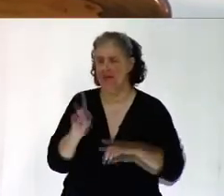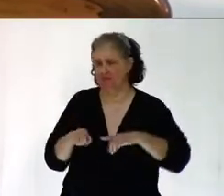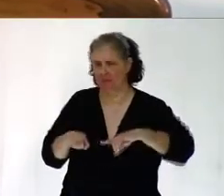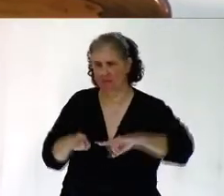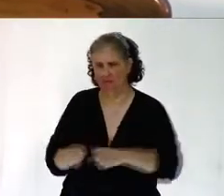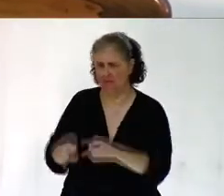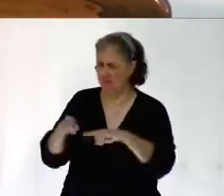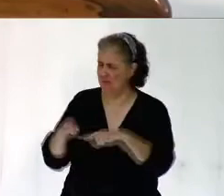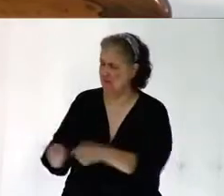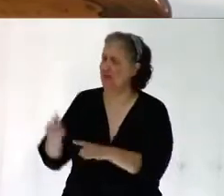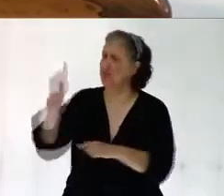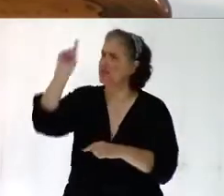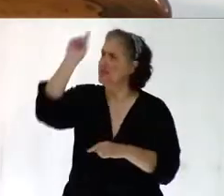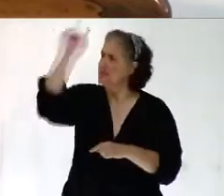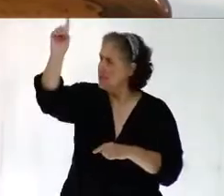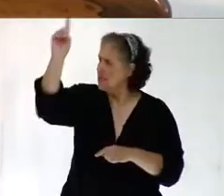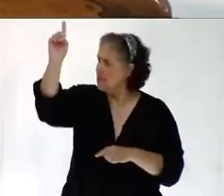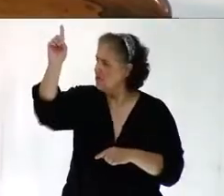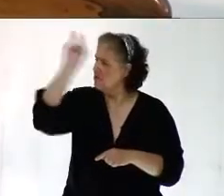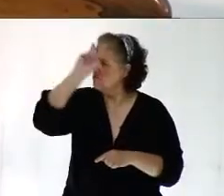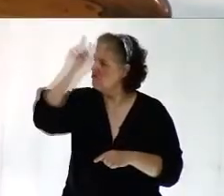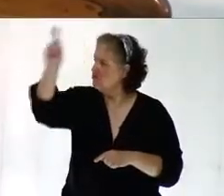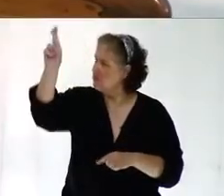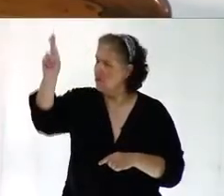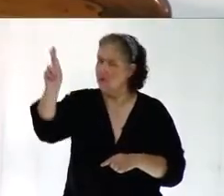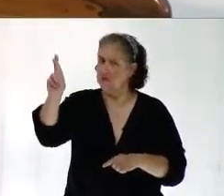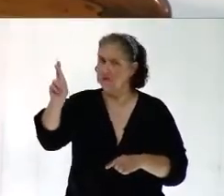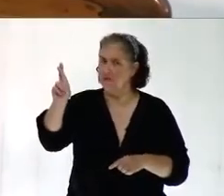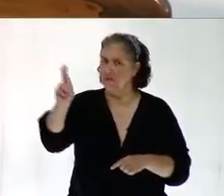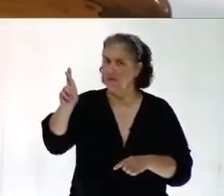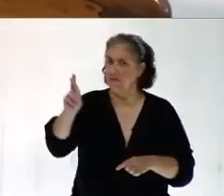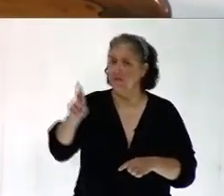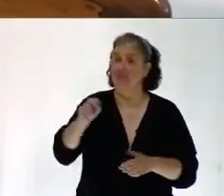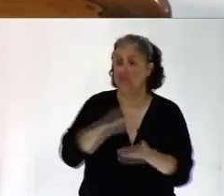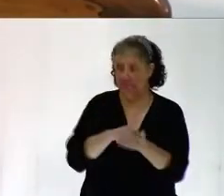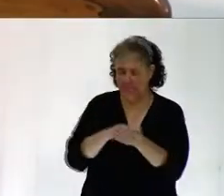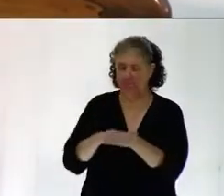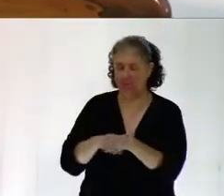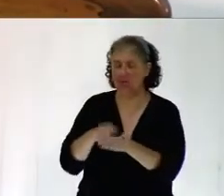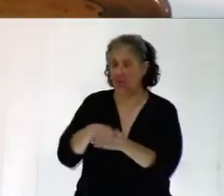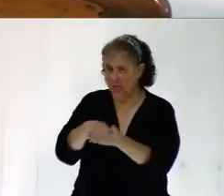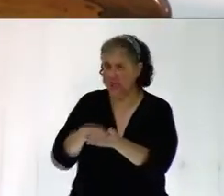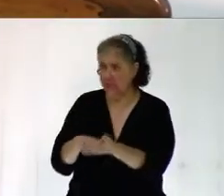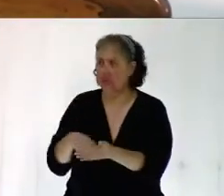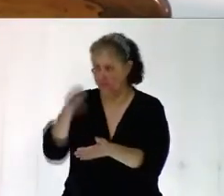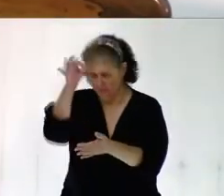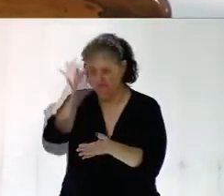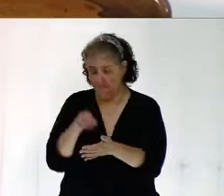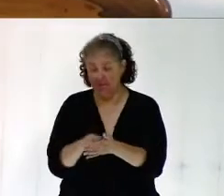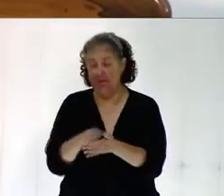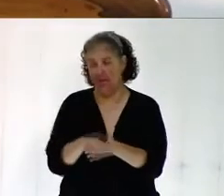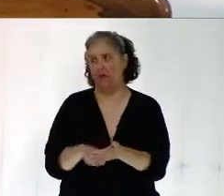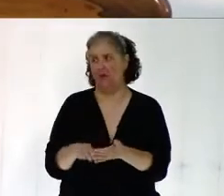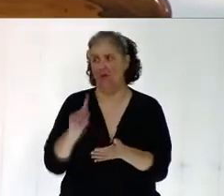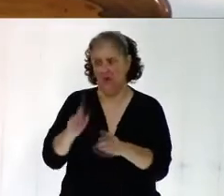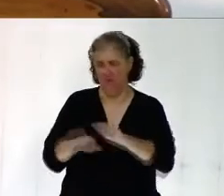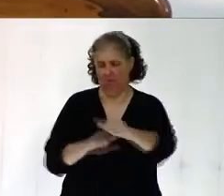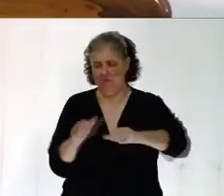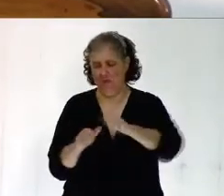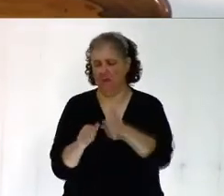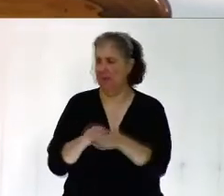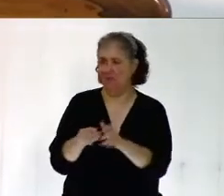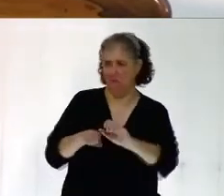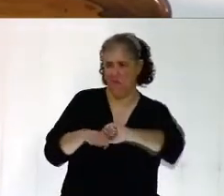tentarás o senhor teu deus e isso sim está escrito dessa maneira em deuteronômio